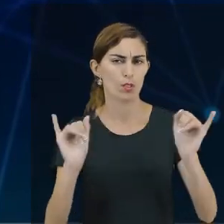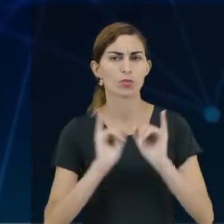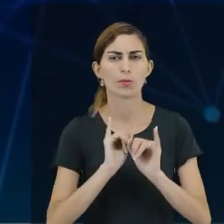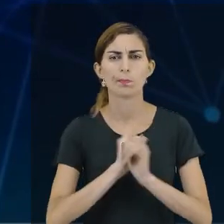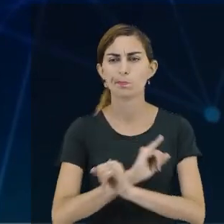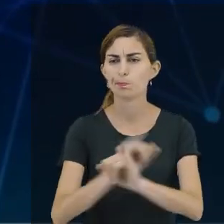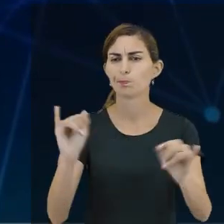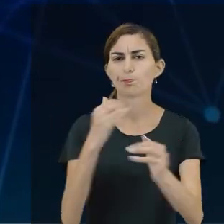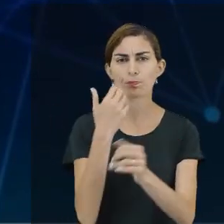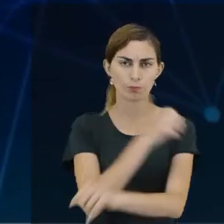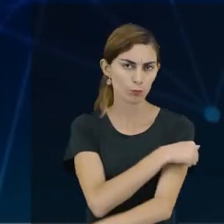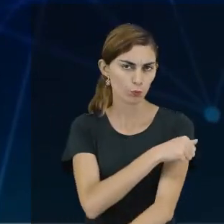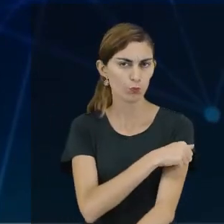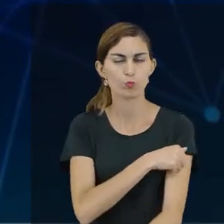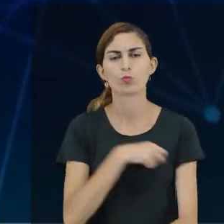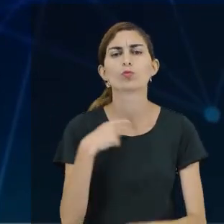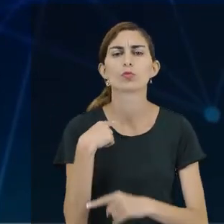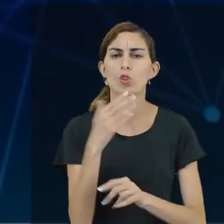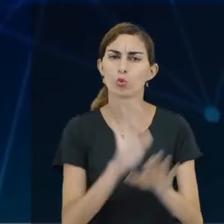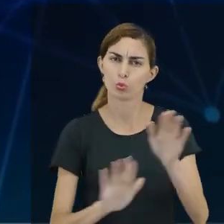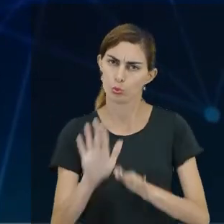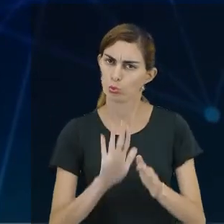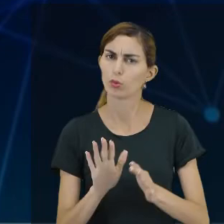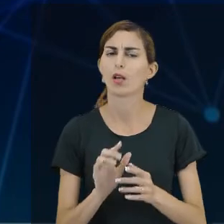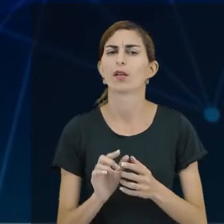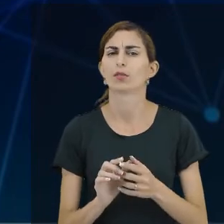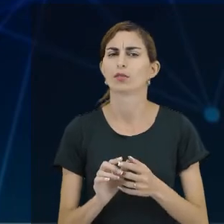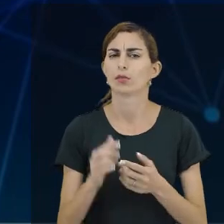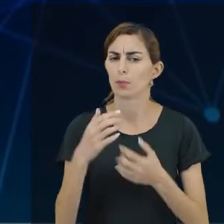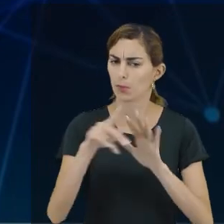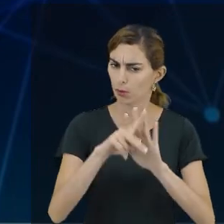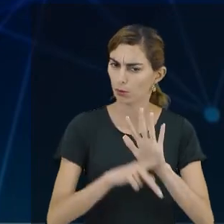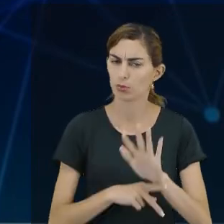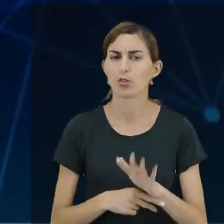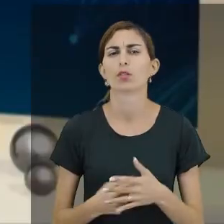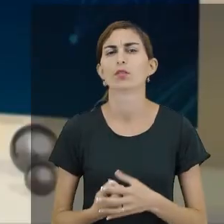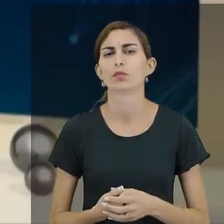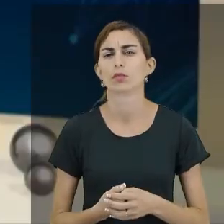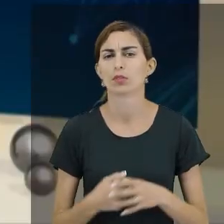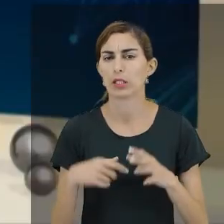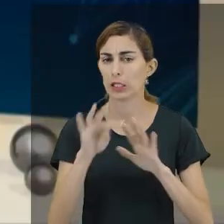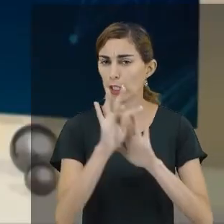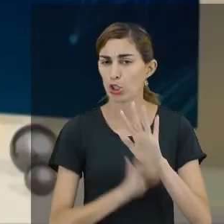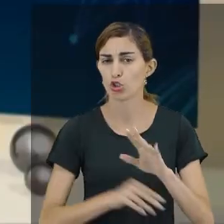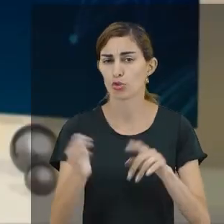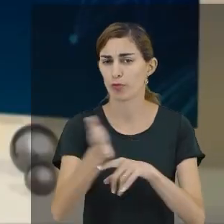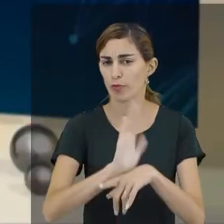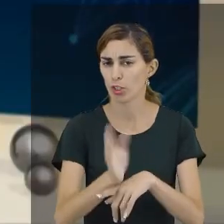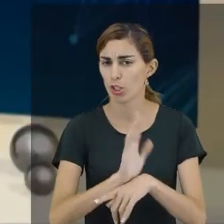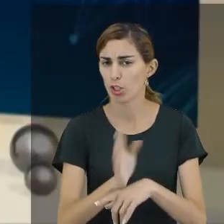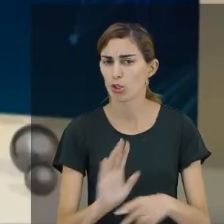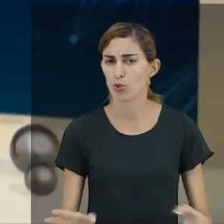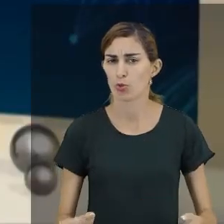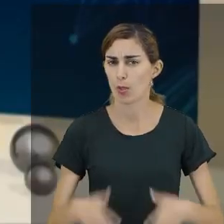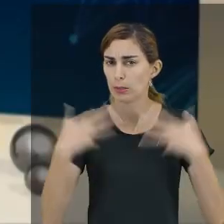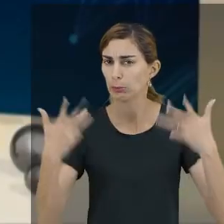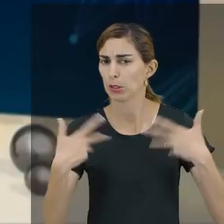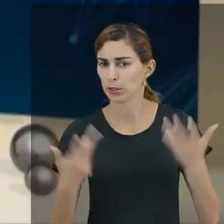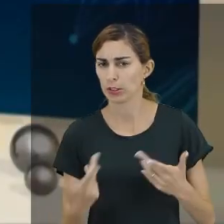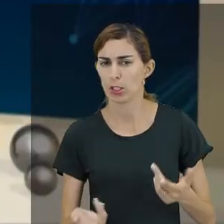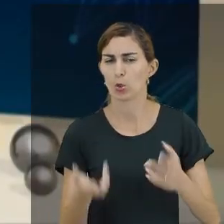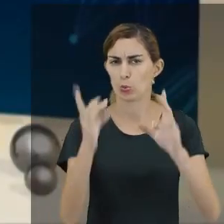serão comunicadas aos estudantes, então todo cuidado é pouco na hora de planejá-los. Textos, vídeos,